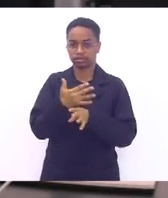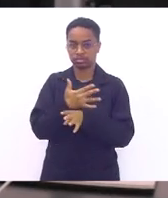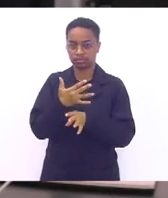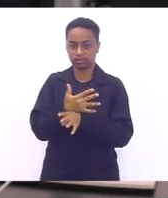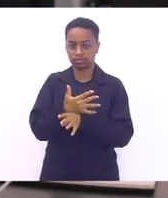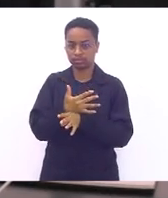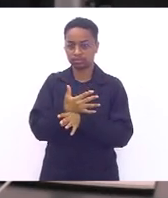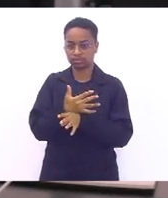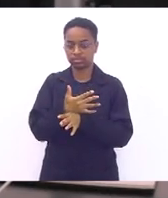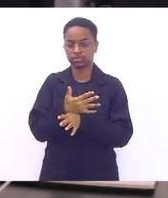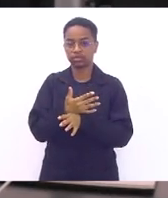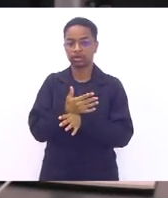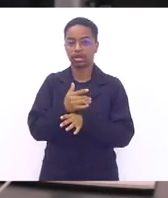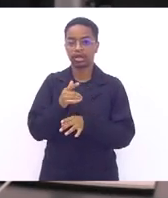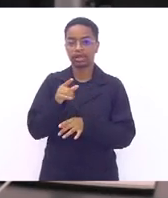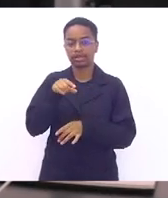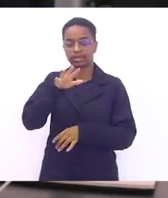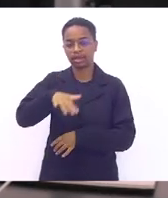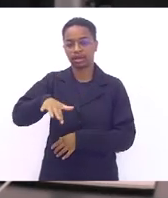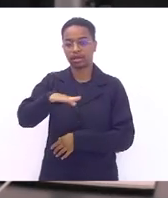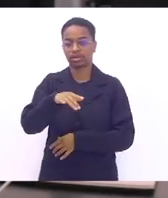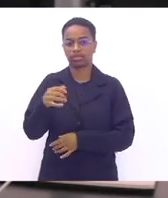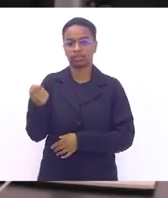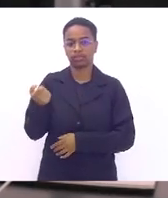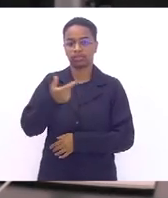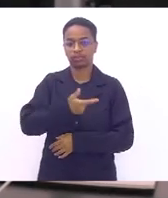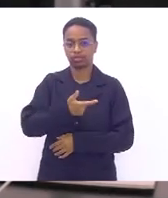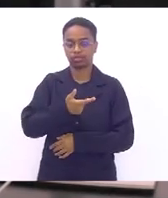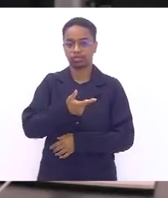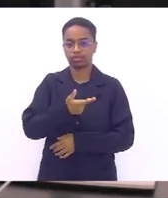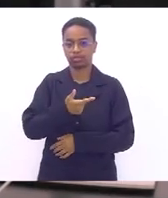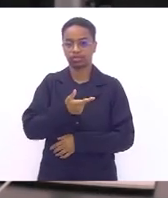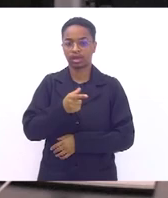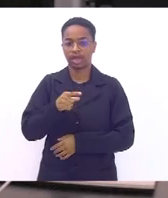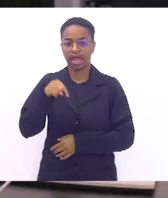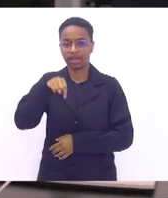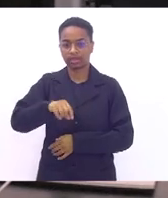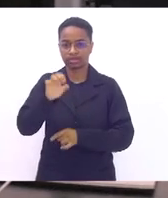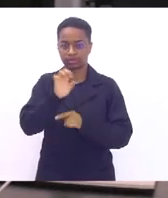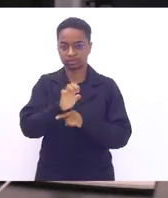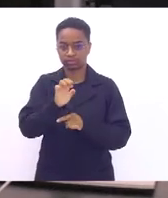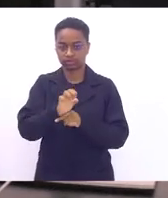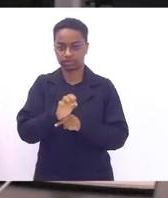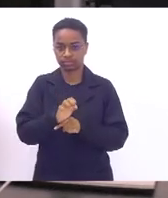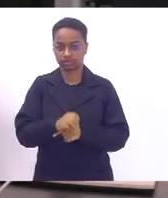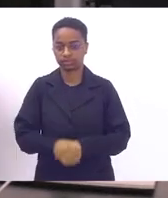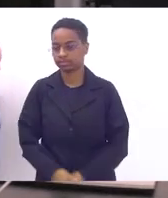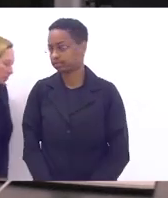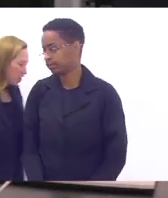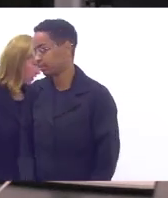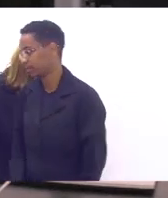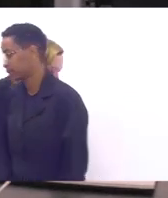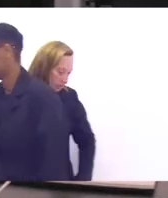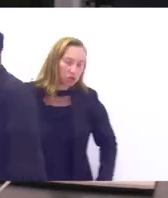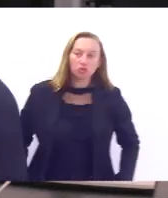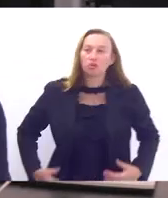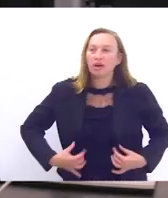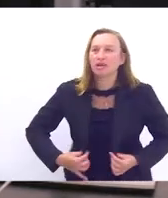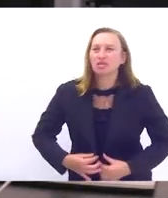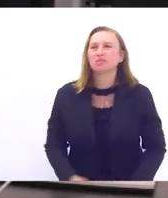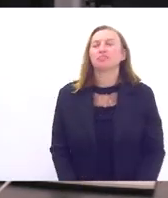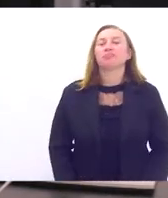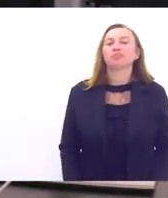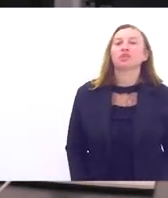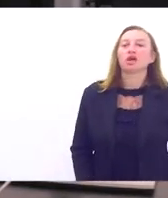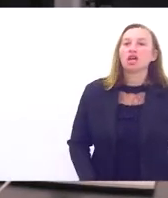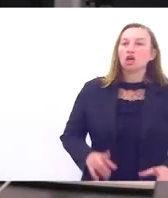uma iniciativa desse tipo do que a gente trazer para o Estado toda a complexidade dessa gestão.